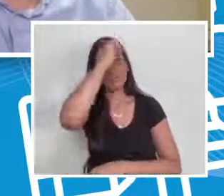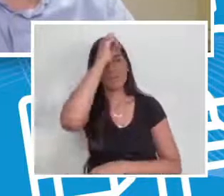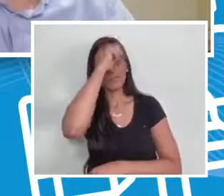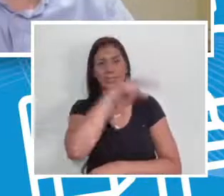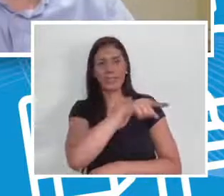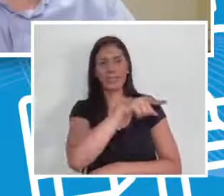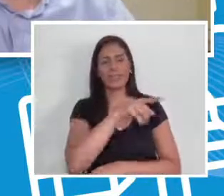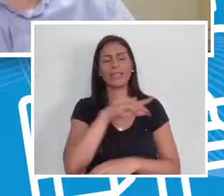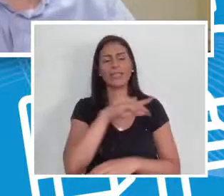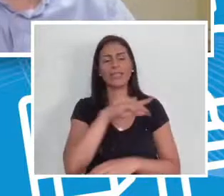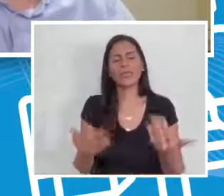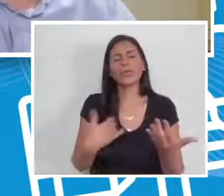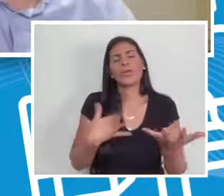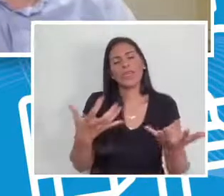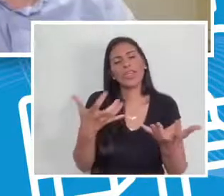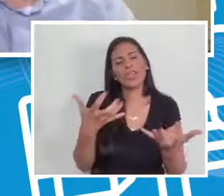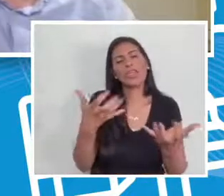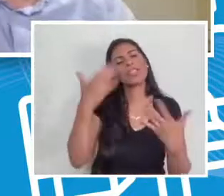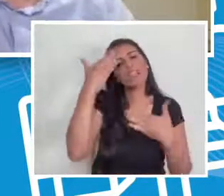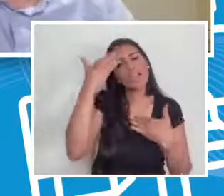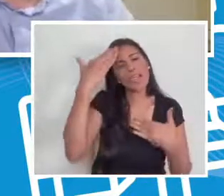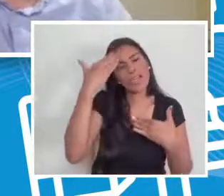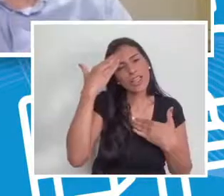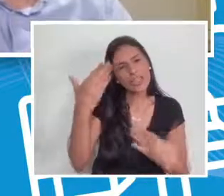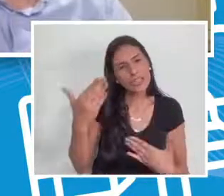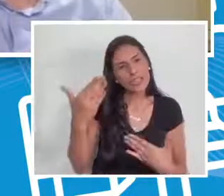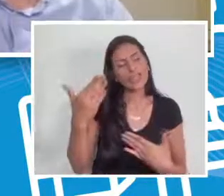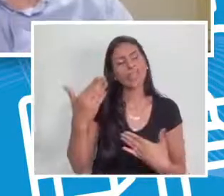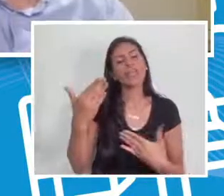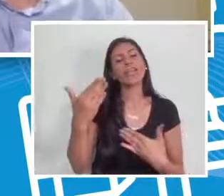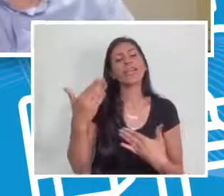fazer esse trajeto